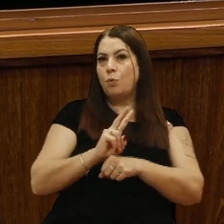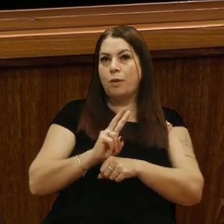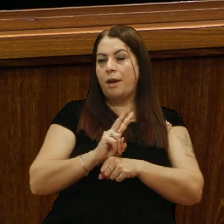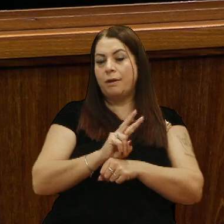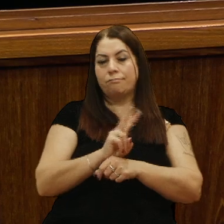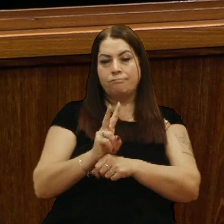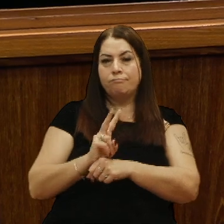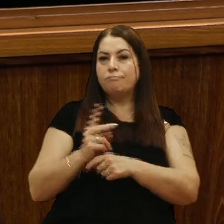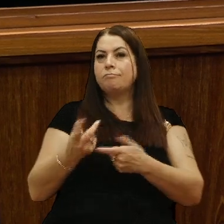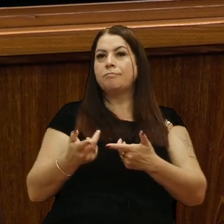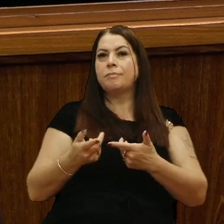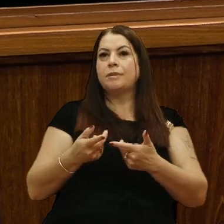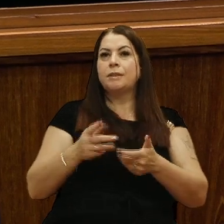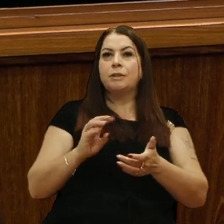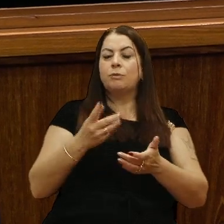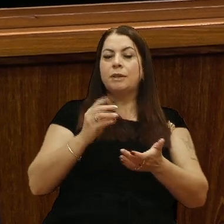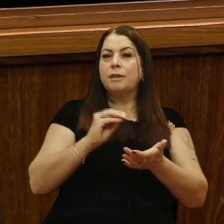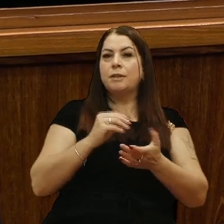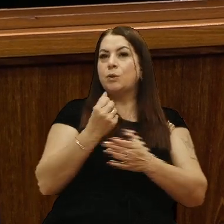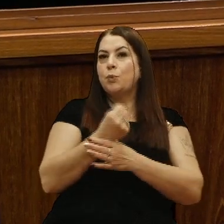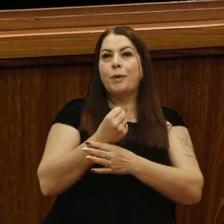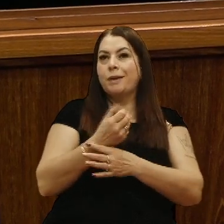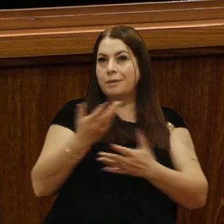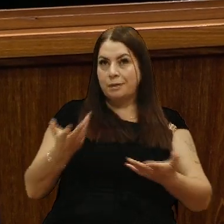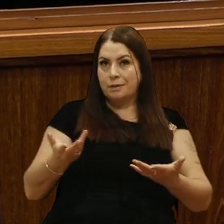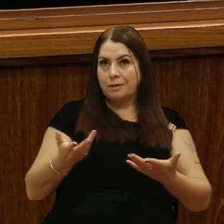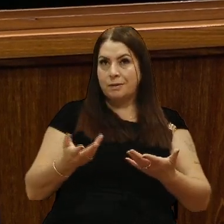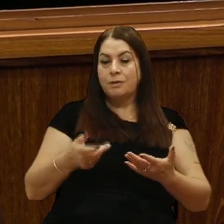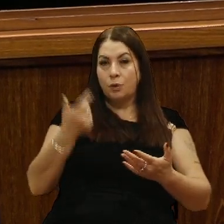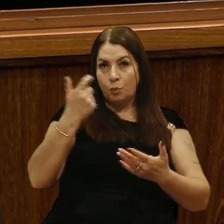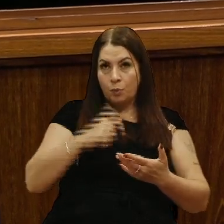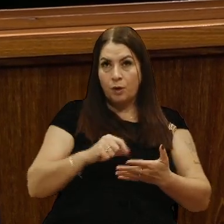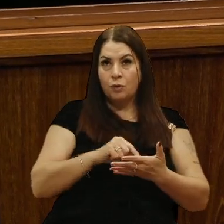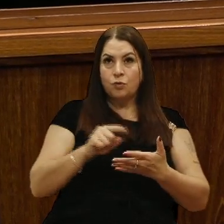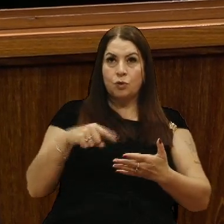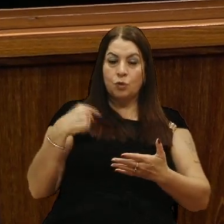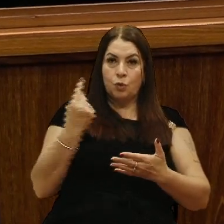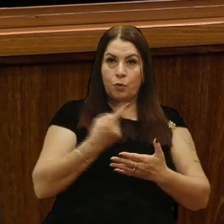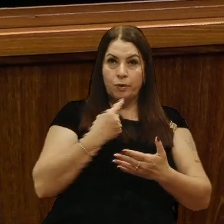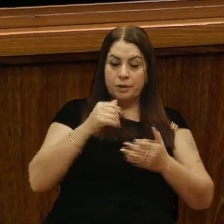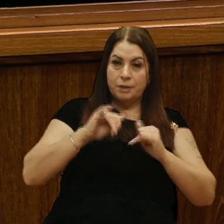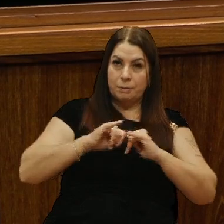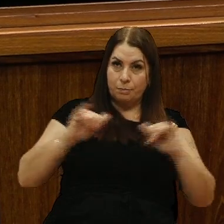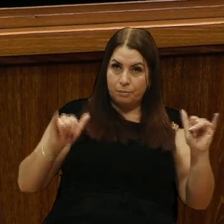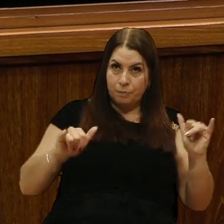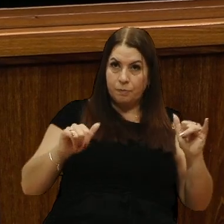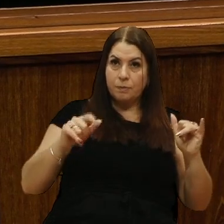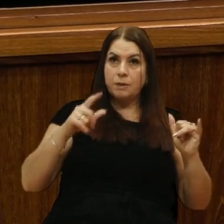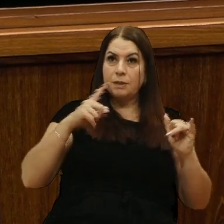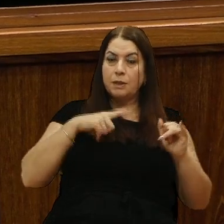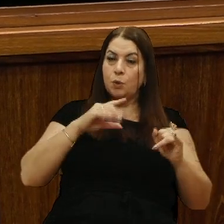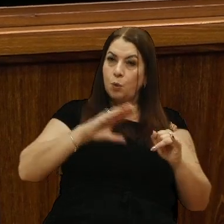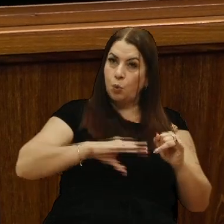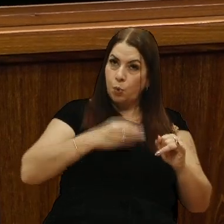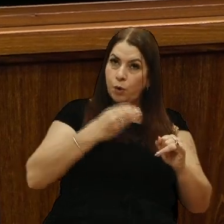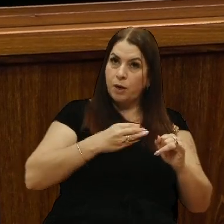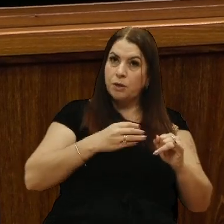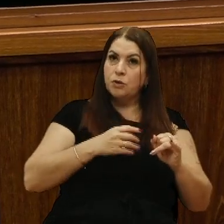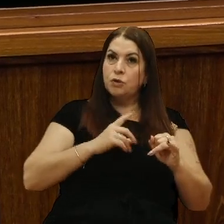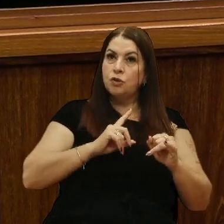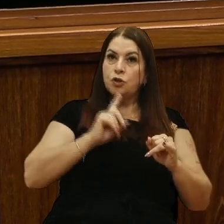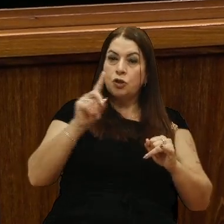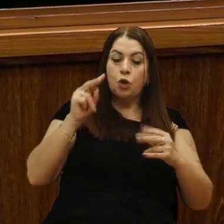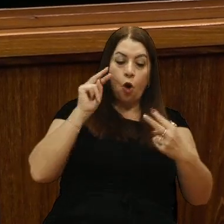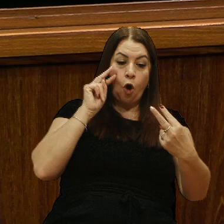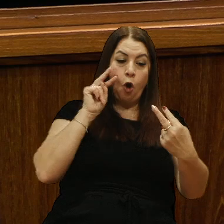se encontra insegura. Eu acho que quando a gente está nas nossas campanhas, que a gente tem coragem de ir, olhar